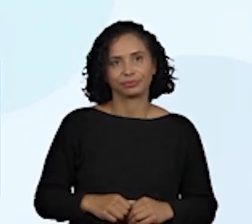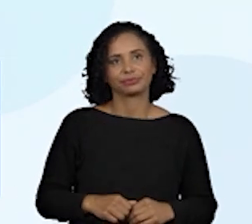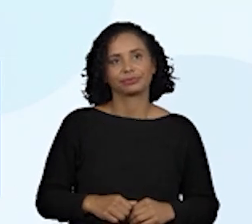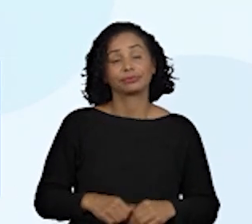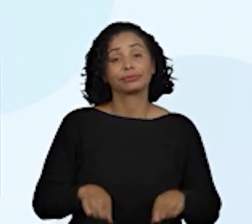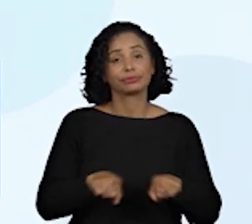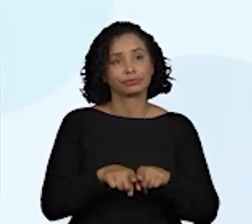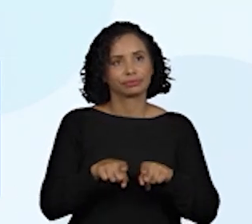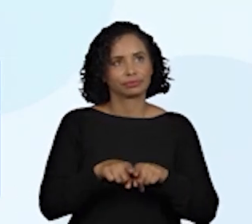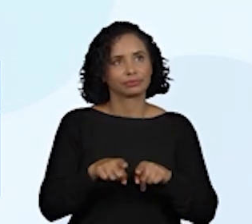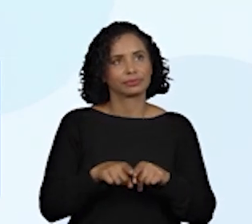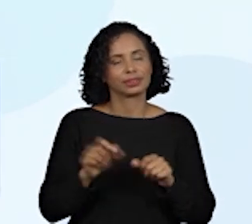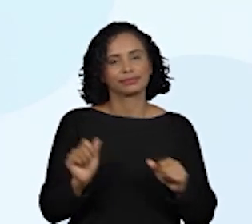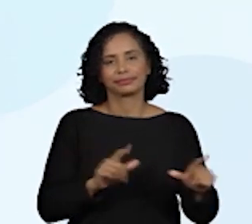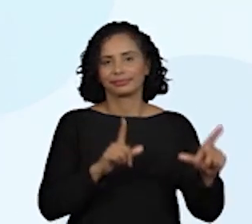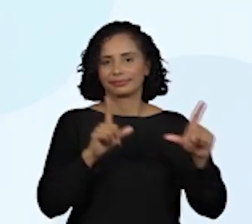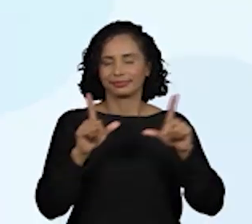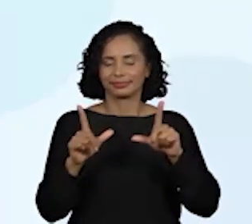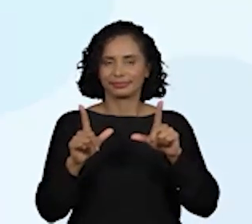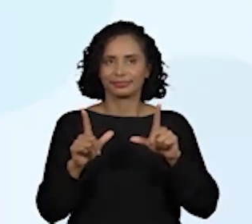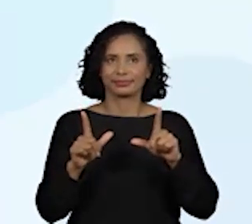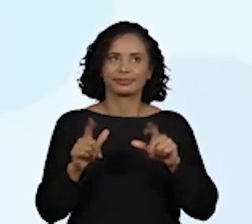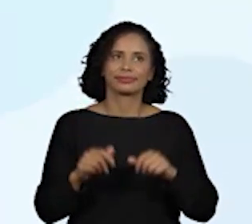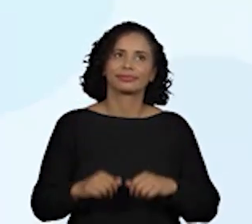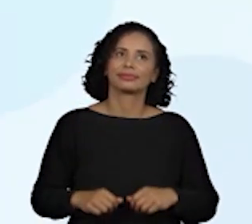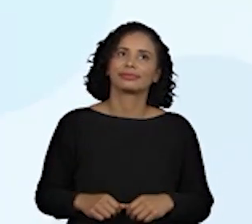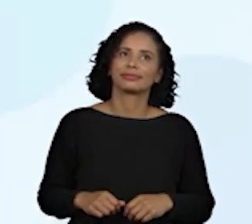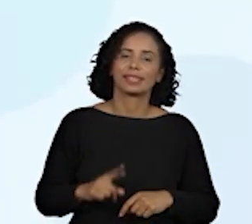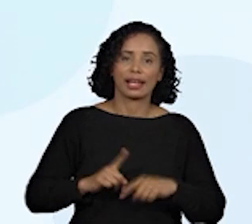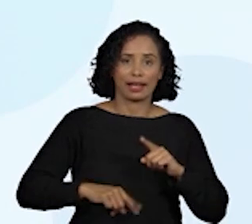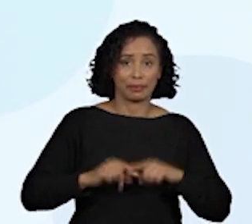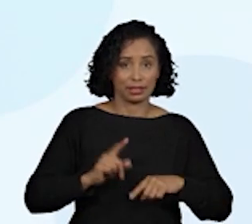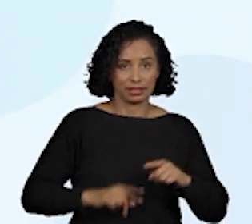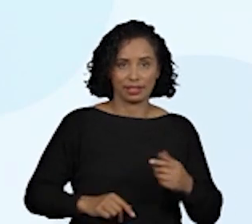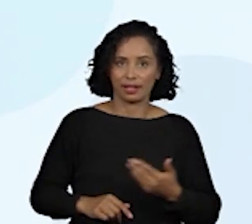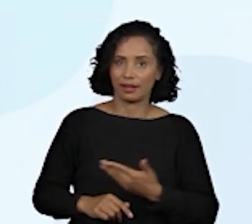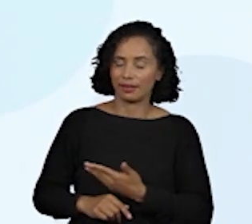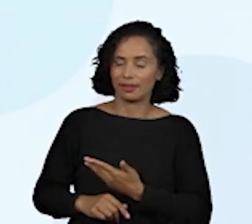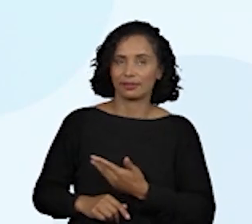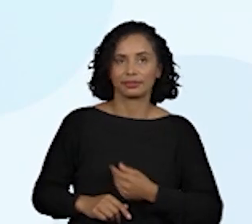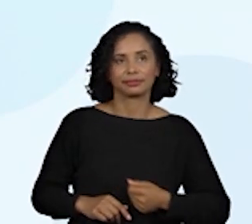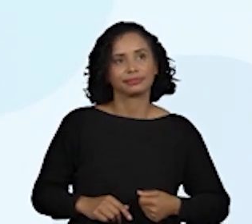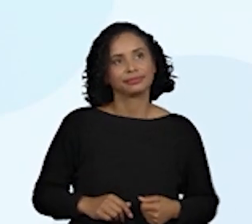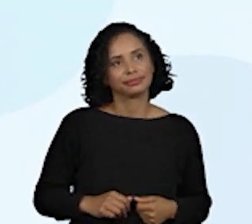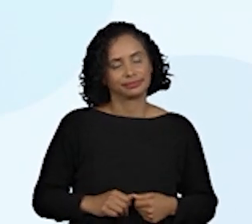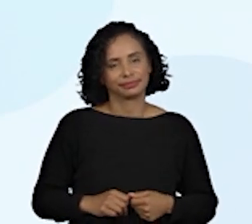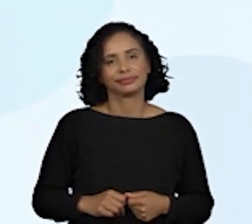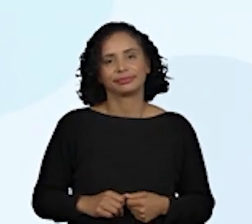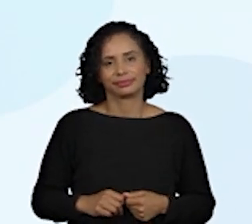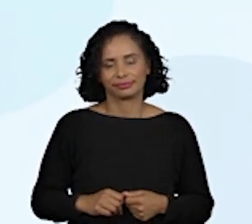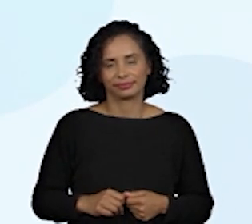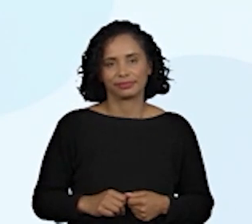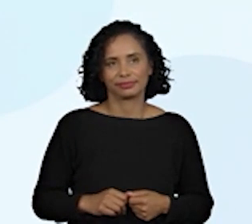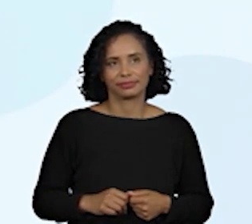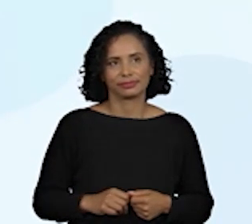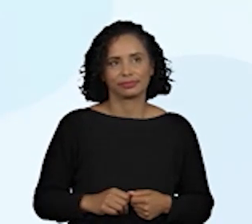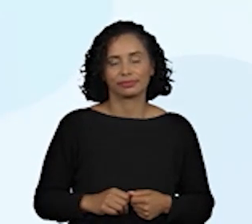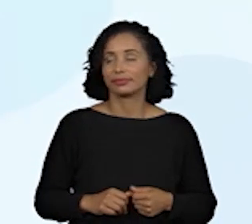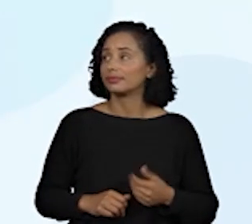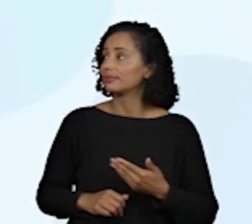avaliação. Enquanto chego até ela, temos esta tela com links de materiais usados na